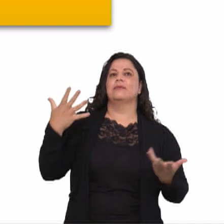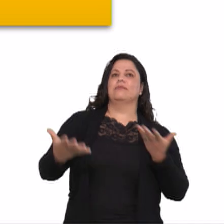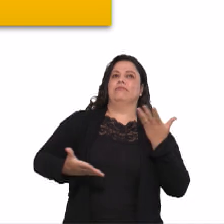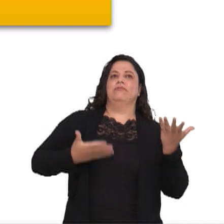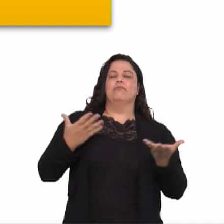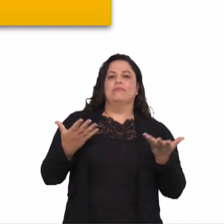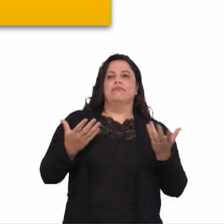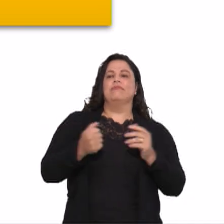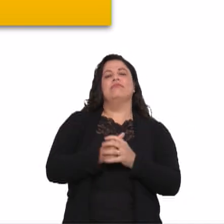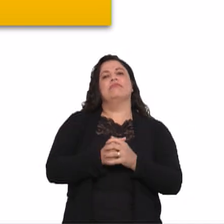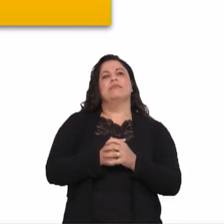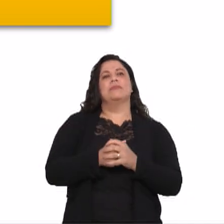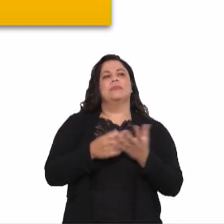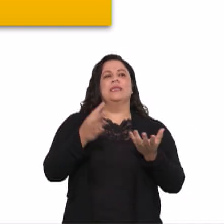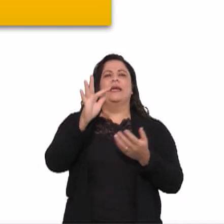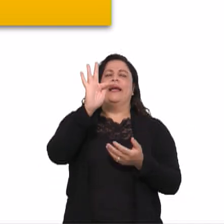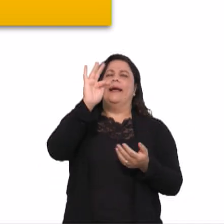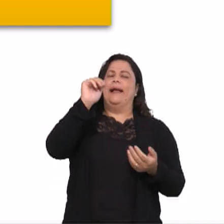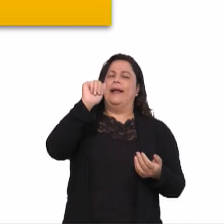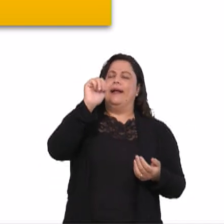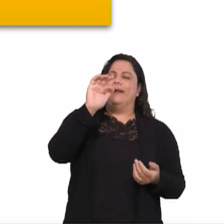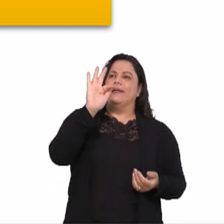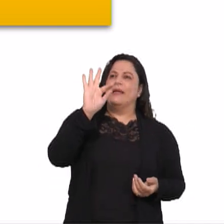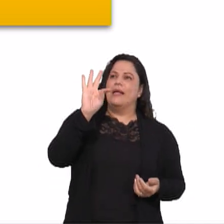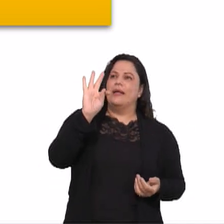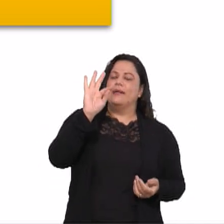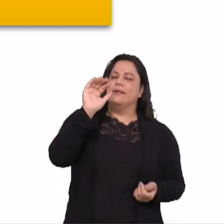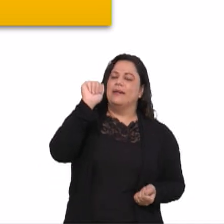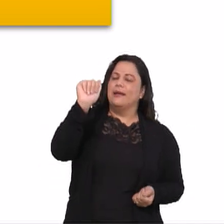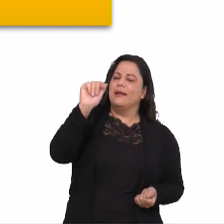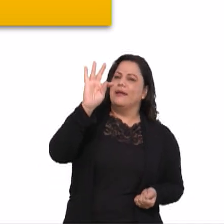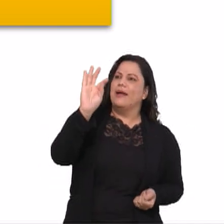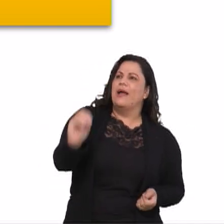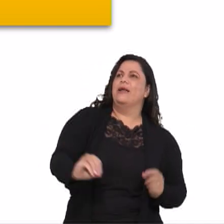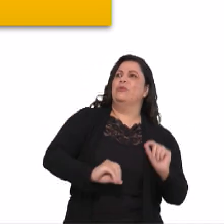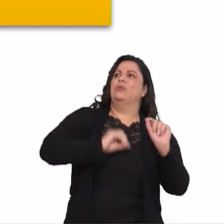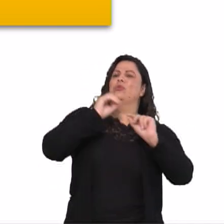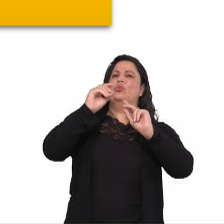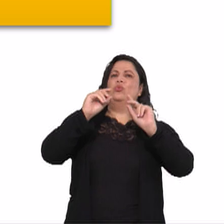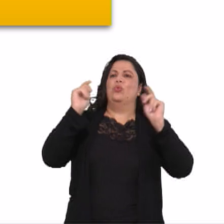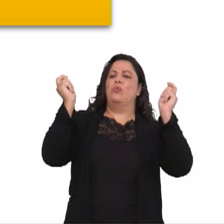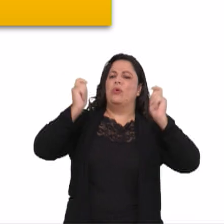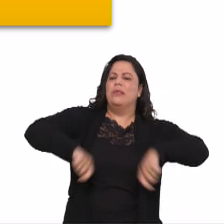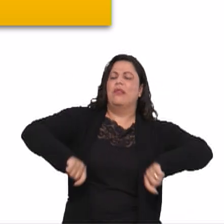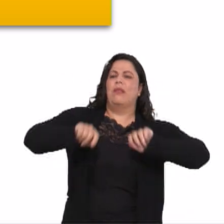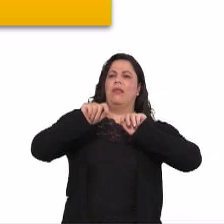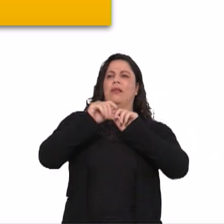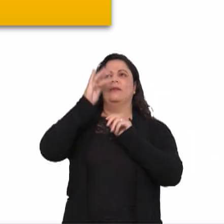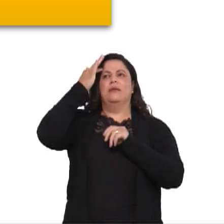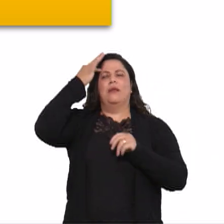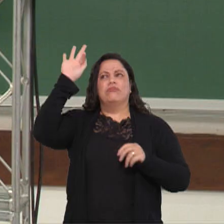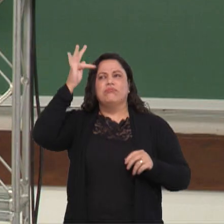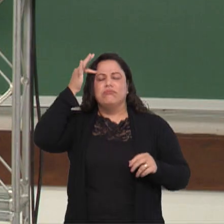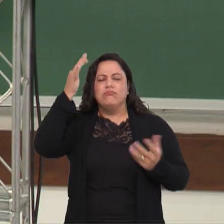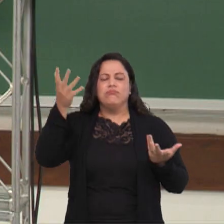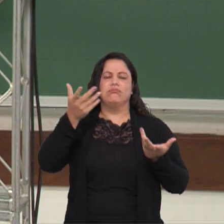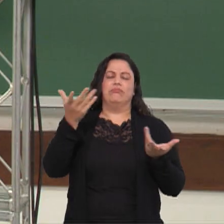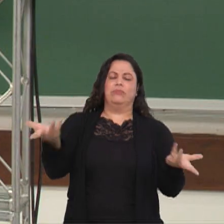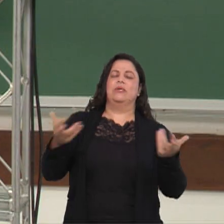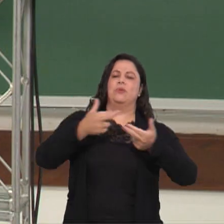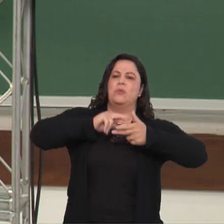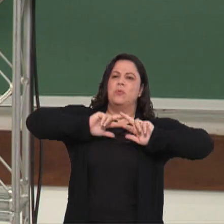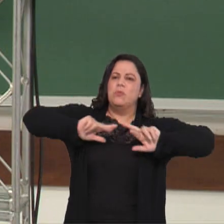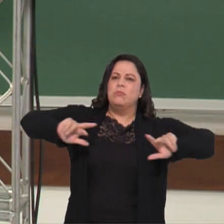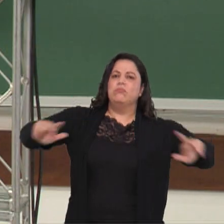Ato, potência, a teoria das quatro causas. Nós vimos um pouquinho sobre a metafísica, sobre lógica,